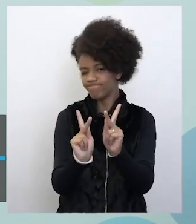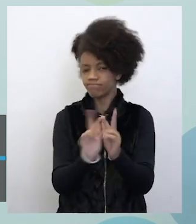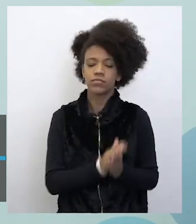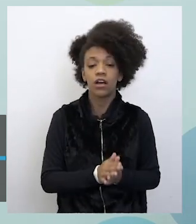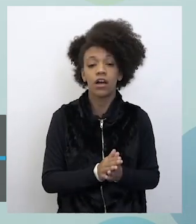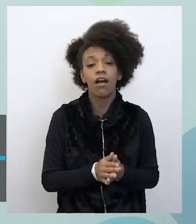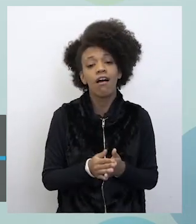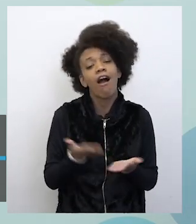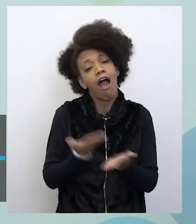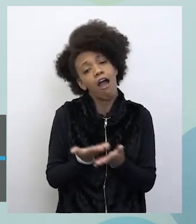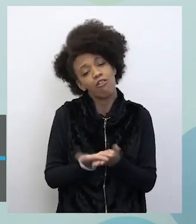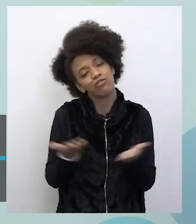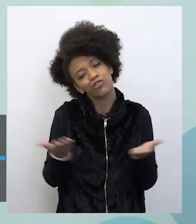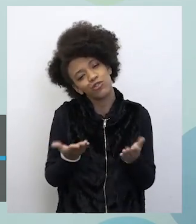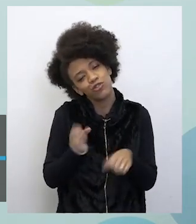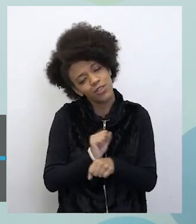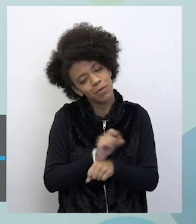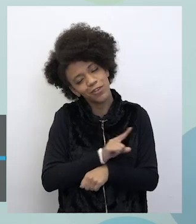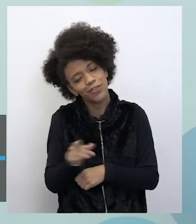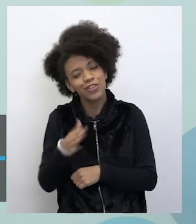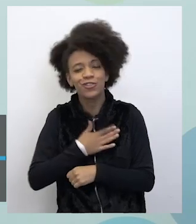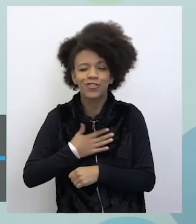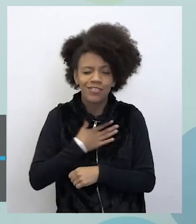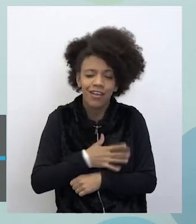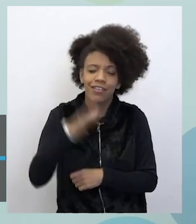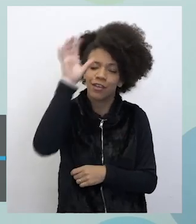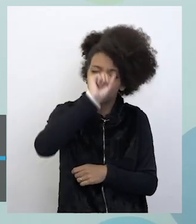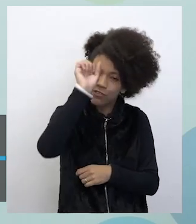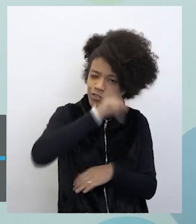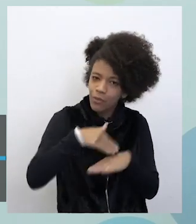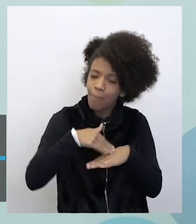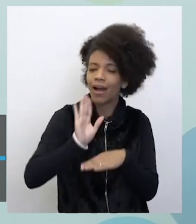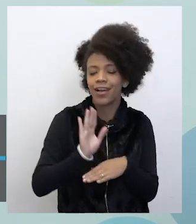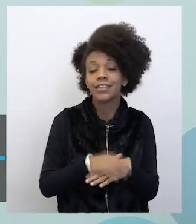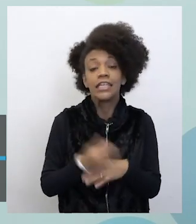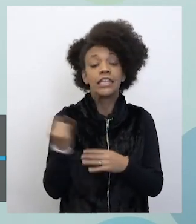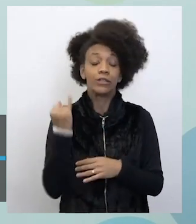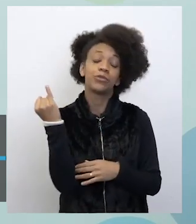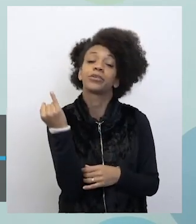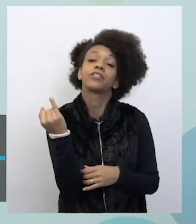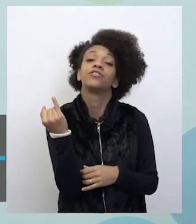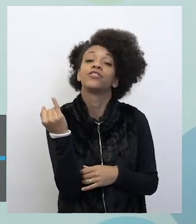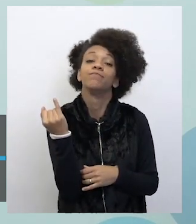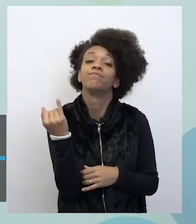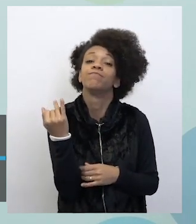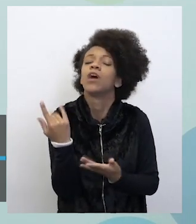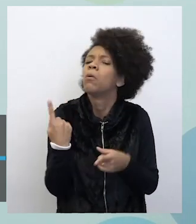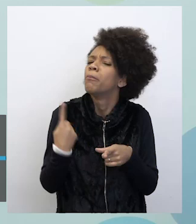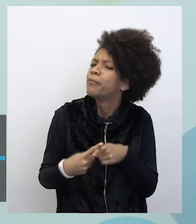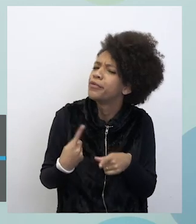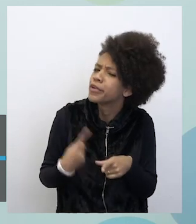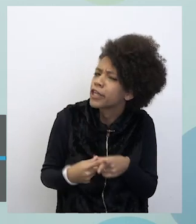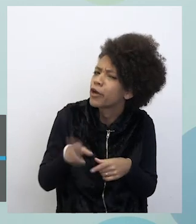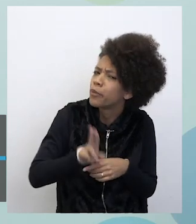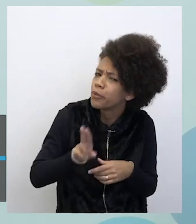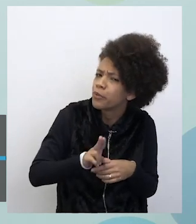Nossa aula de hoje, então, eu espero que vocês tenham aprendido algo mais e o mais importante, por que o uso